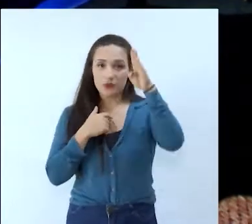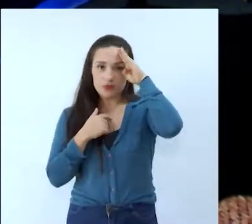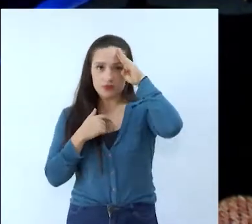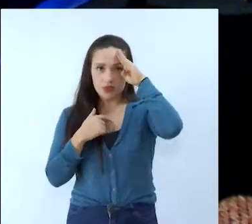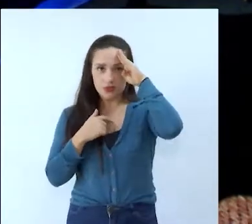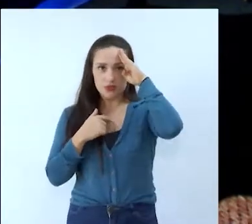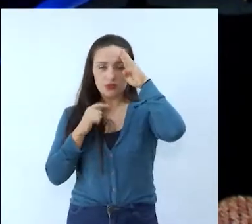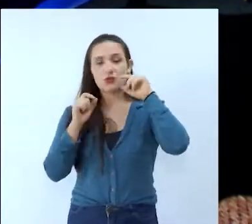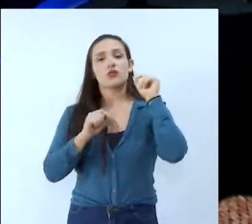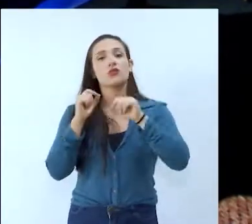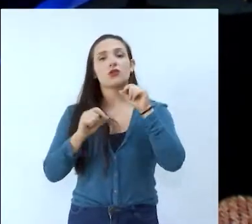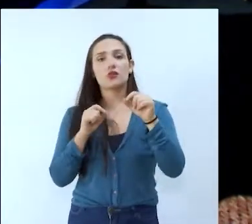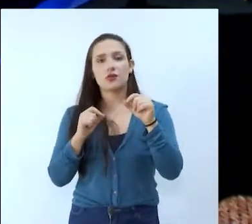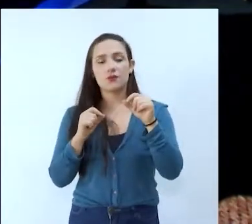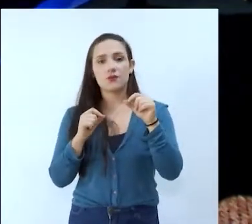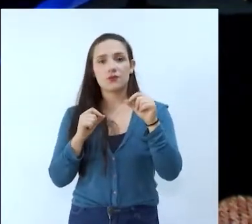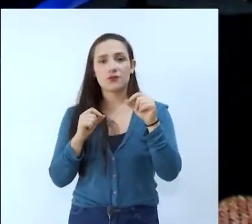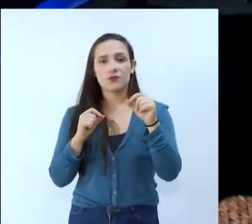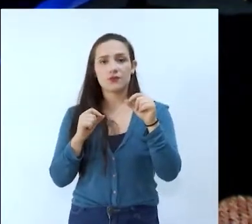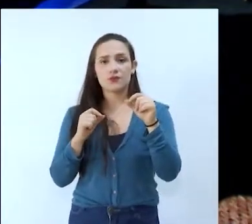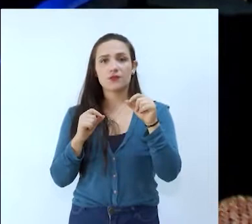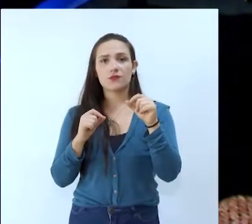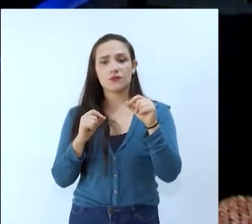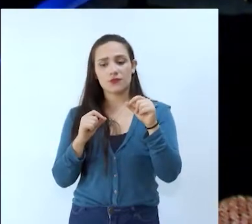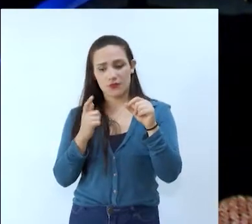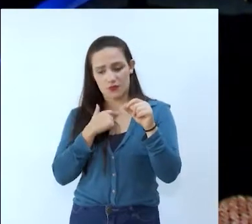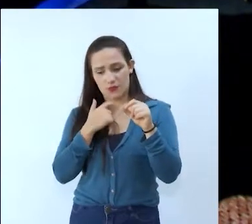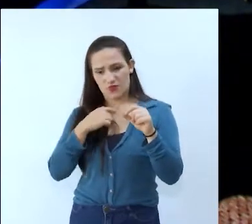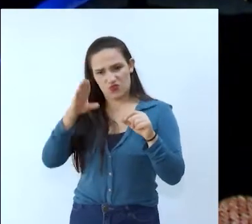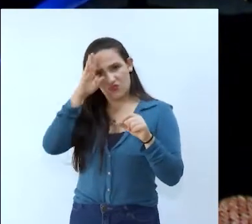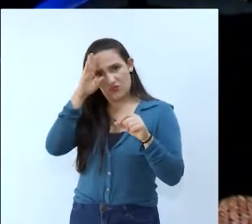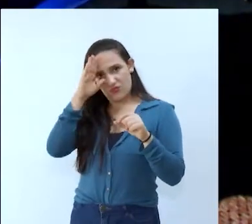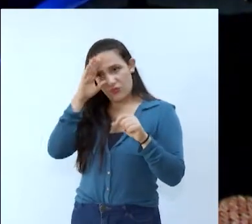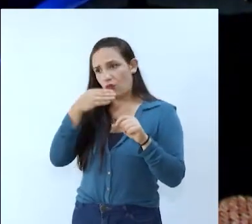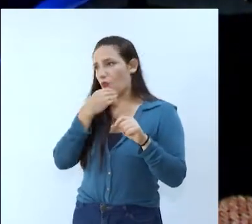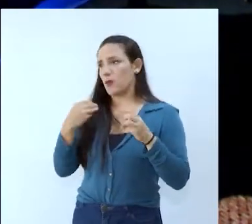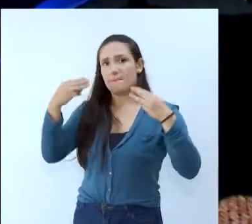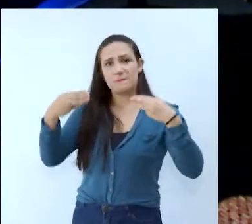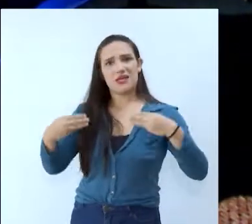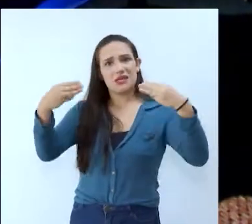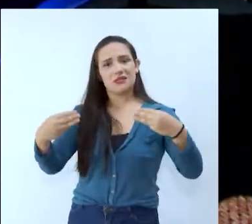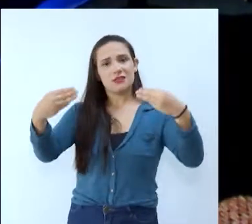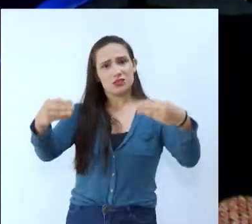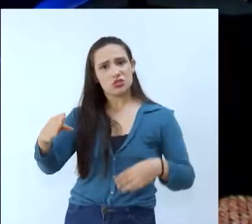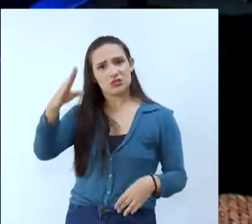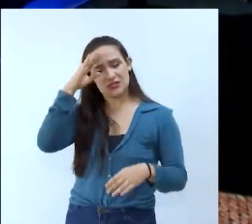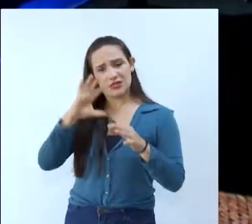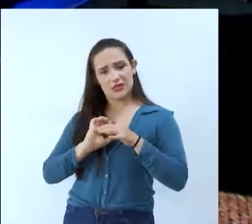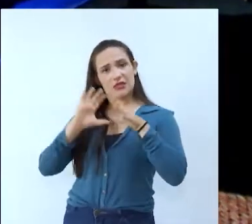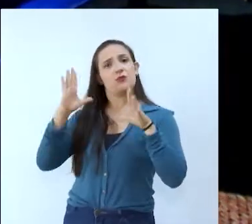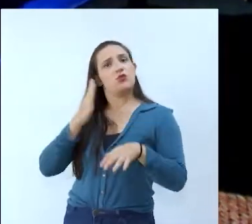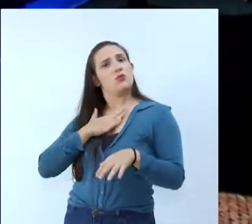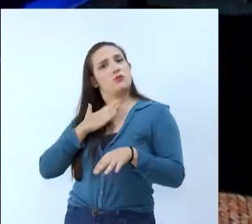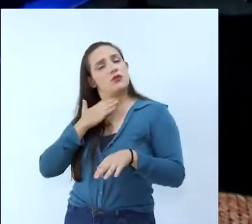cara. Soldado. O ministro do Exército teve que me liberar para eu poder viajar. E de dia chegou a liberação, chegou um dia antes. Não, chegou no mesmo